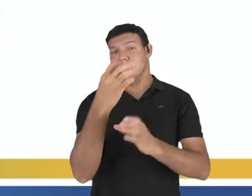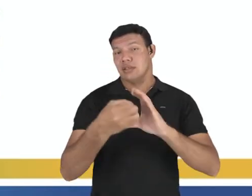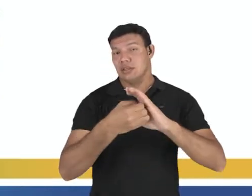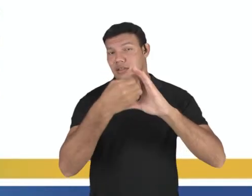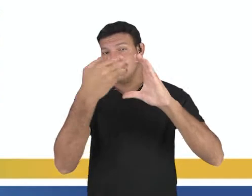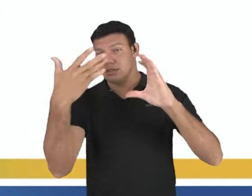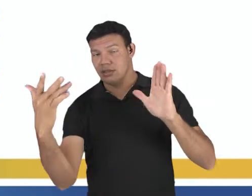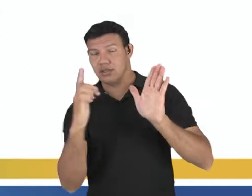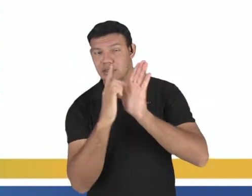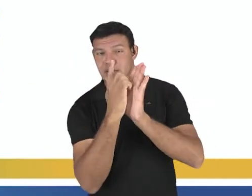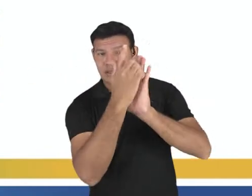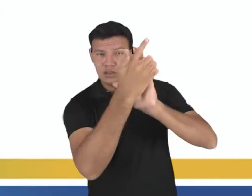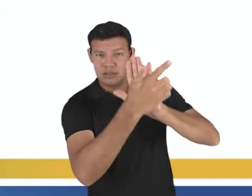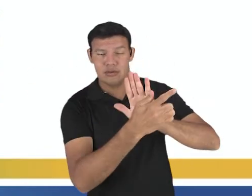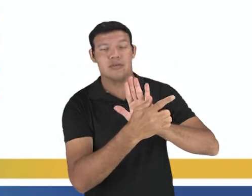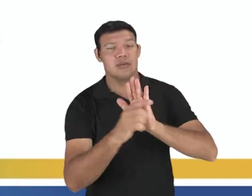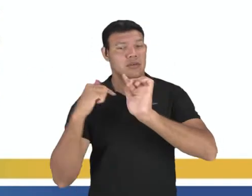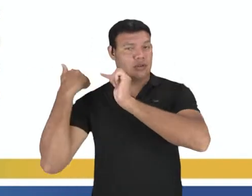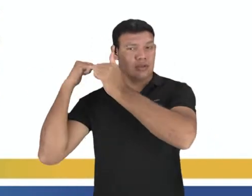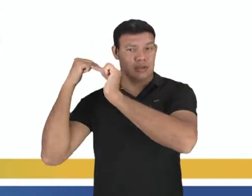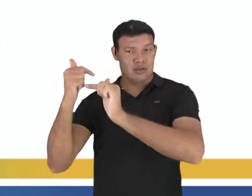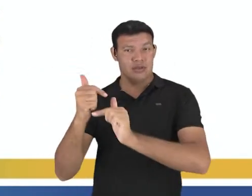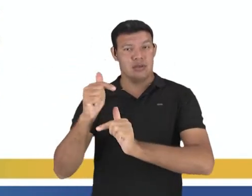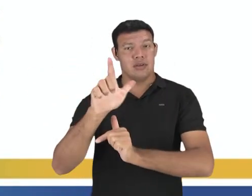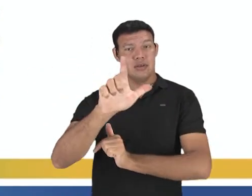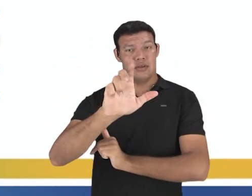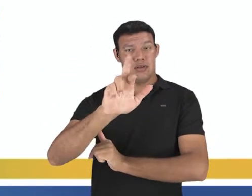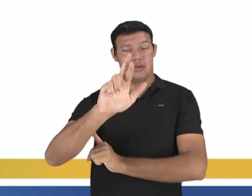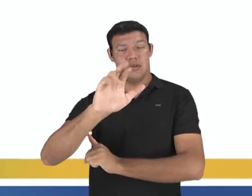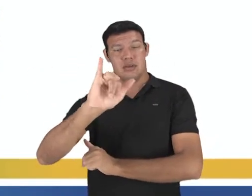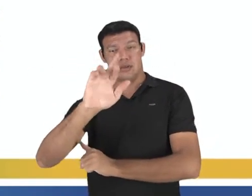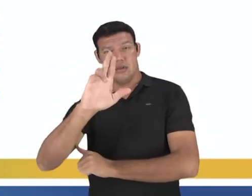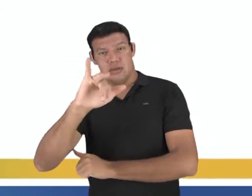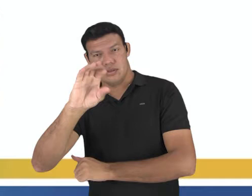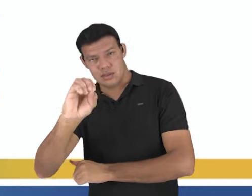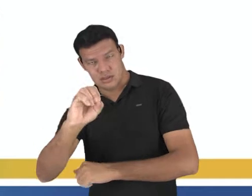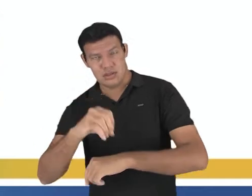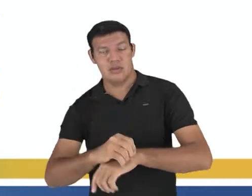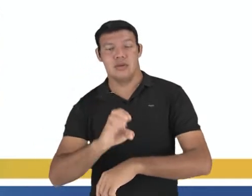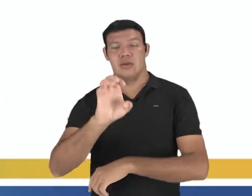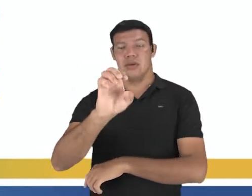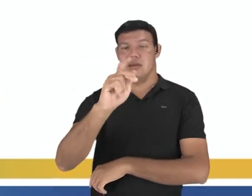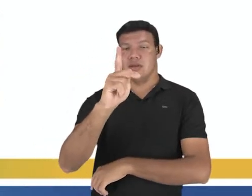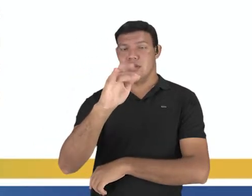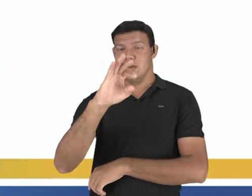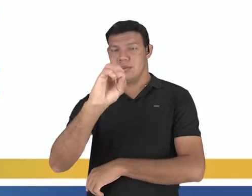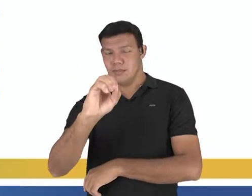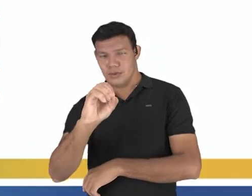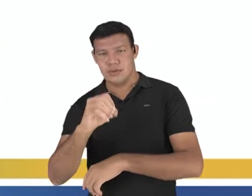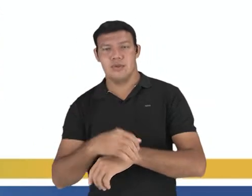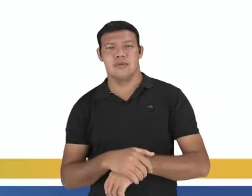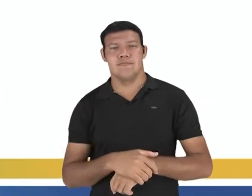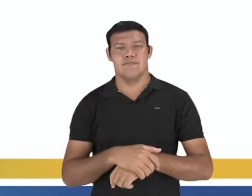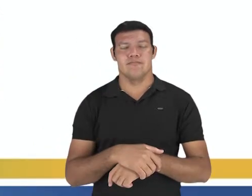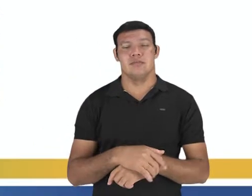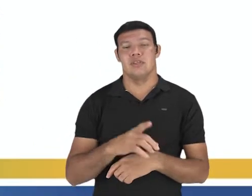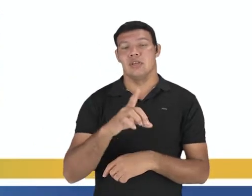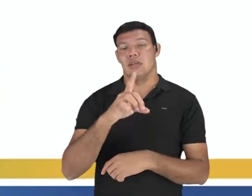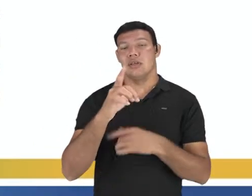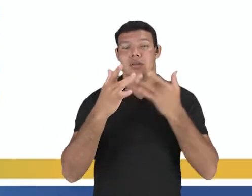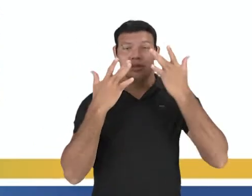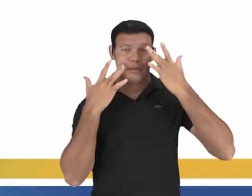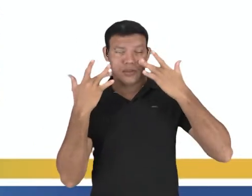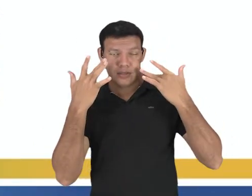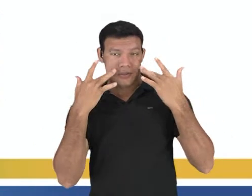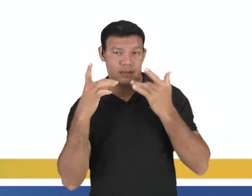gêneros clássicos: o lírico, o épico e o dramático. De todo modo, é possível dizer que a literatura é